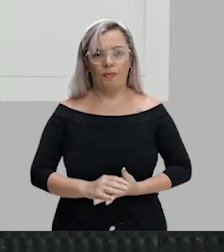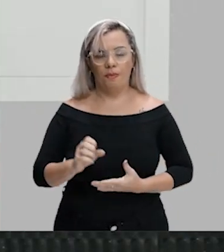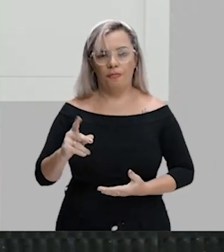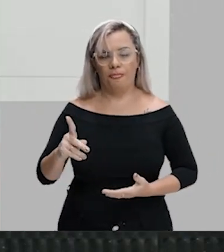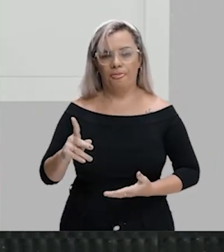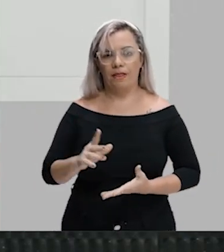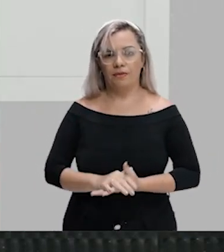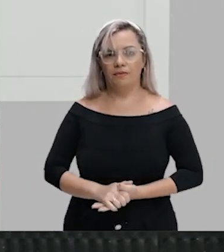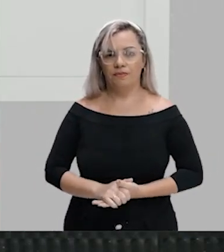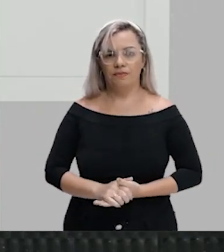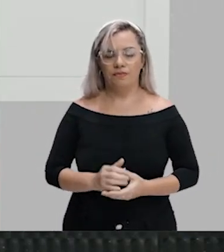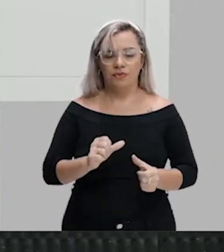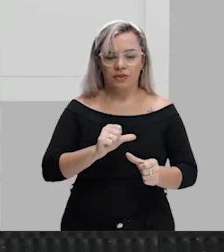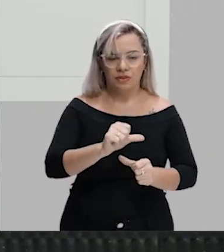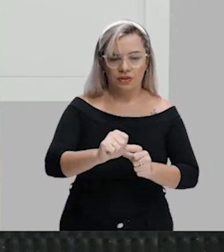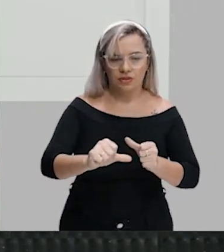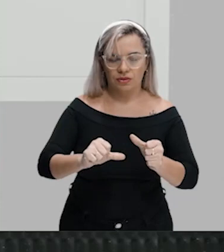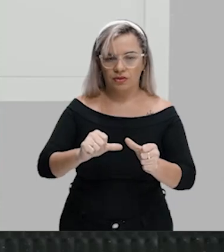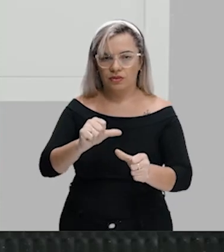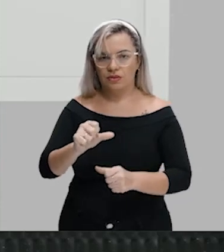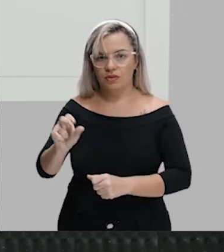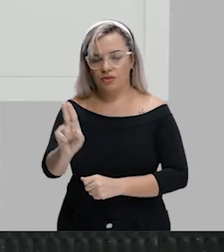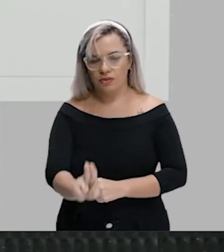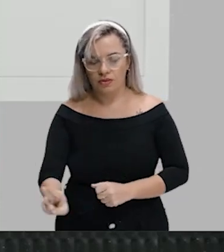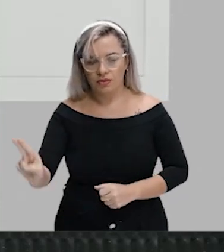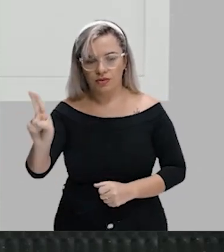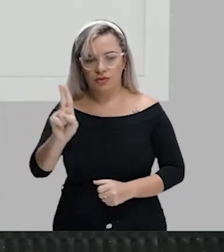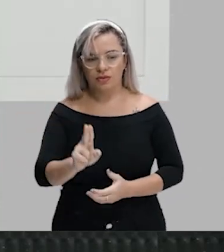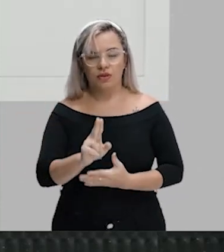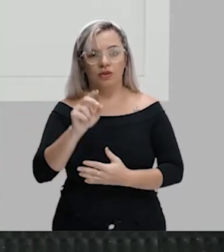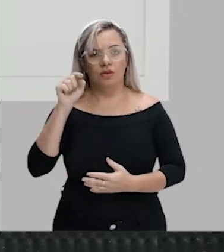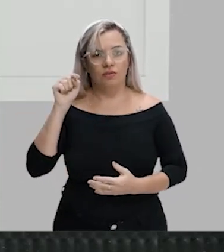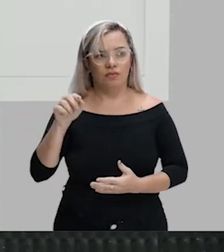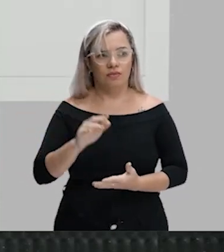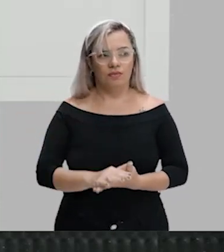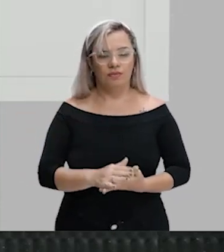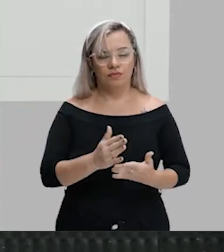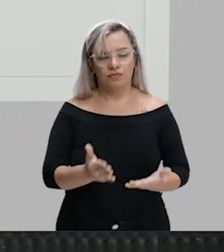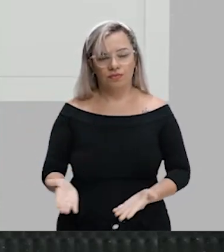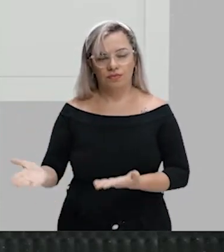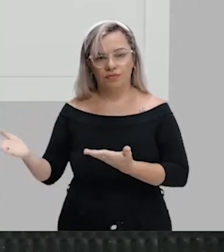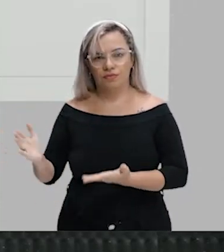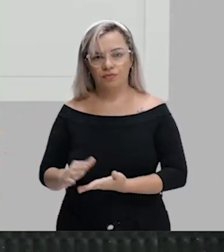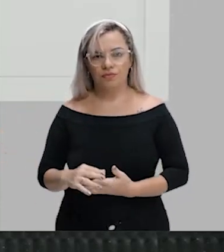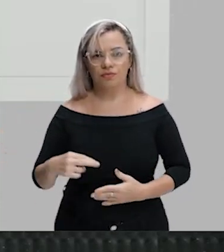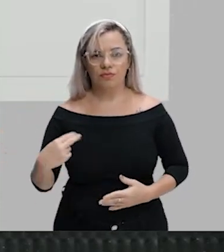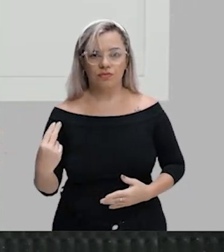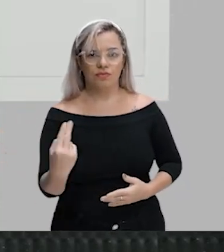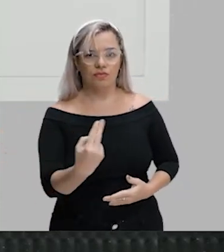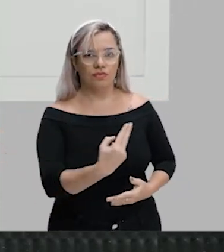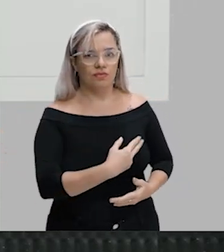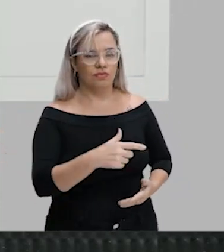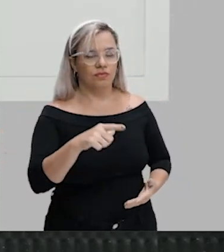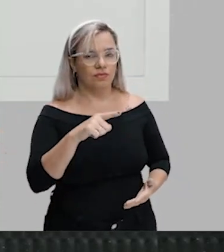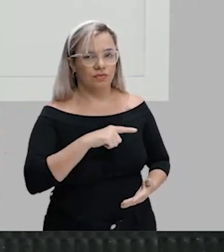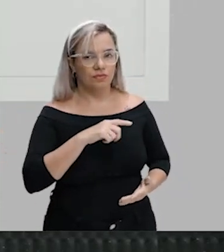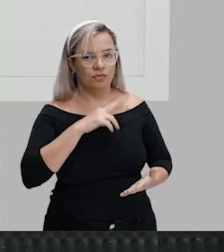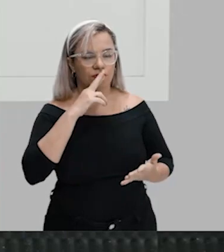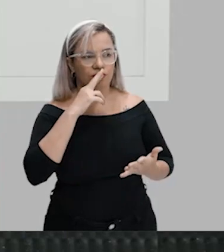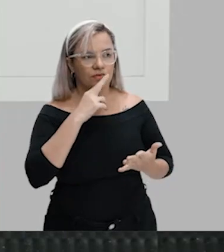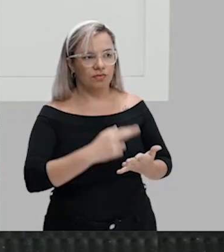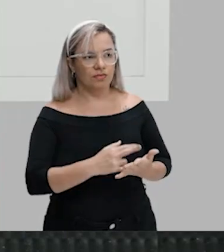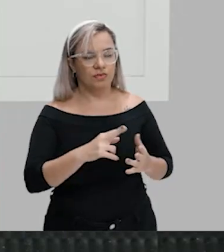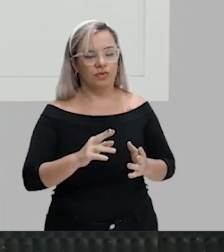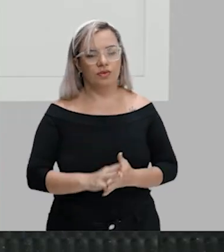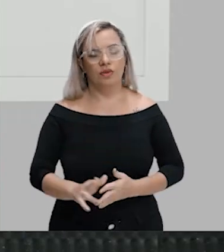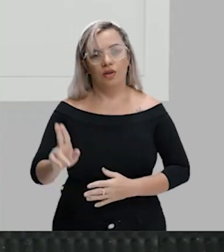Ele dá ali uma transformação que nós vamos utilizar, porque pelas unidades que está aqui, okay, nós teremos uma resposta numa unidade diferente.